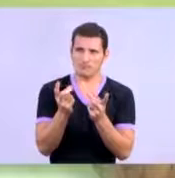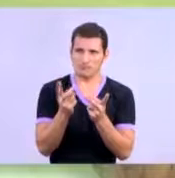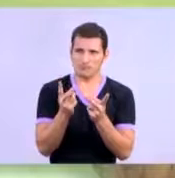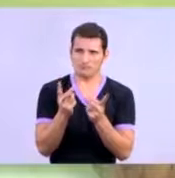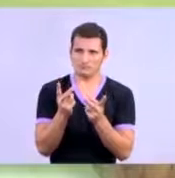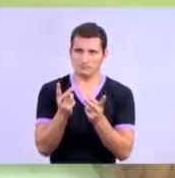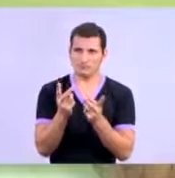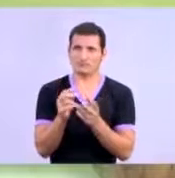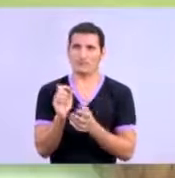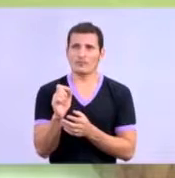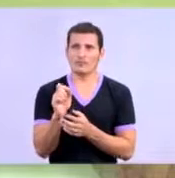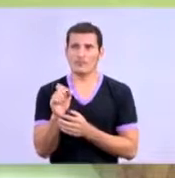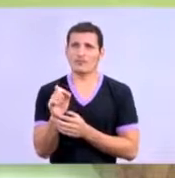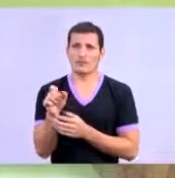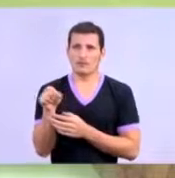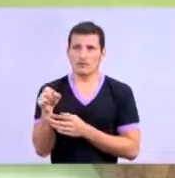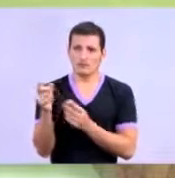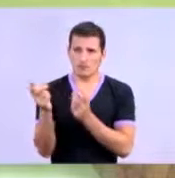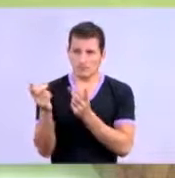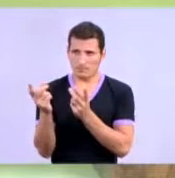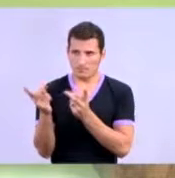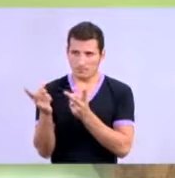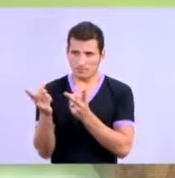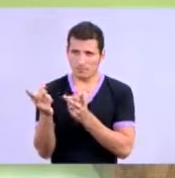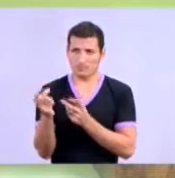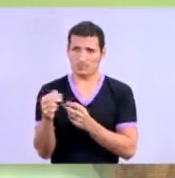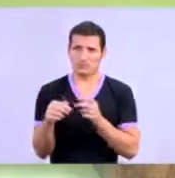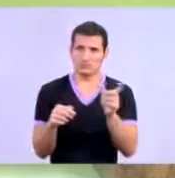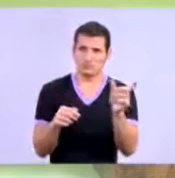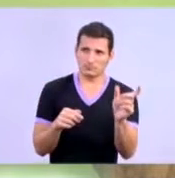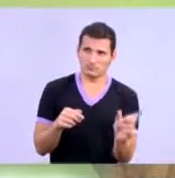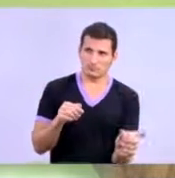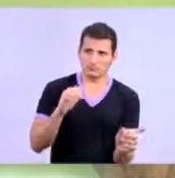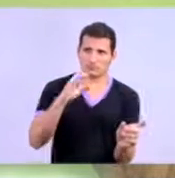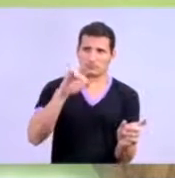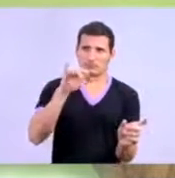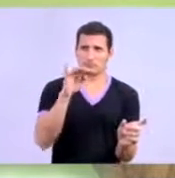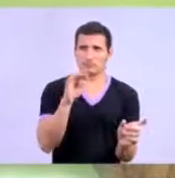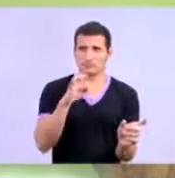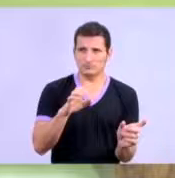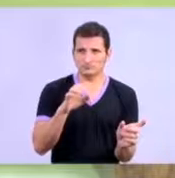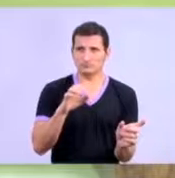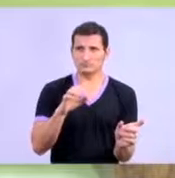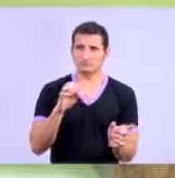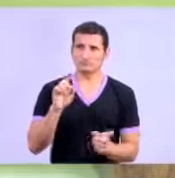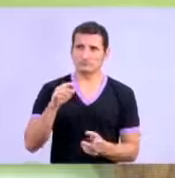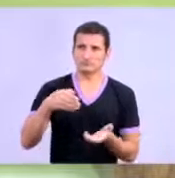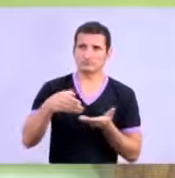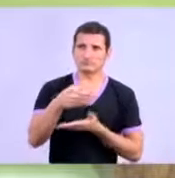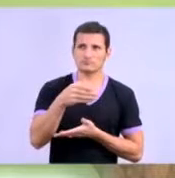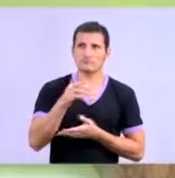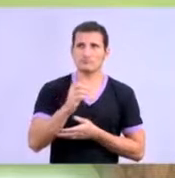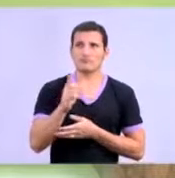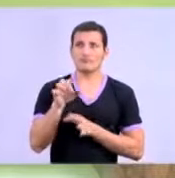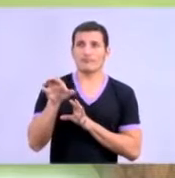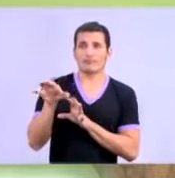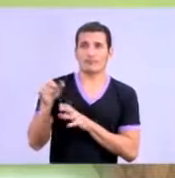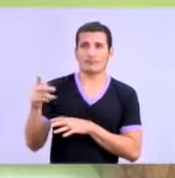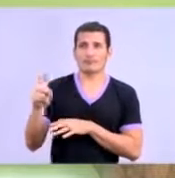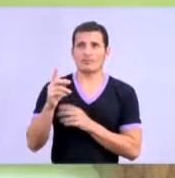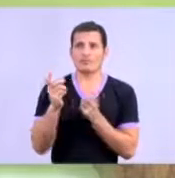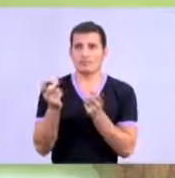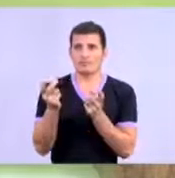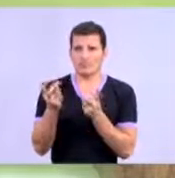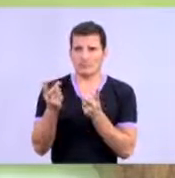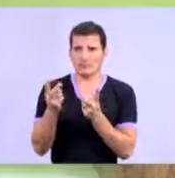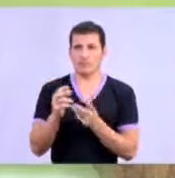originários de uma relação entre o vendedor e o cliente que surge uma venda. Então, isso não é característica do vendedor. Tá?